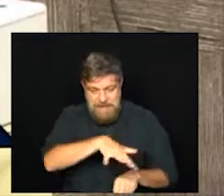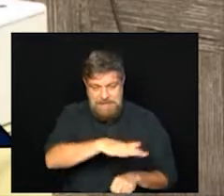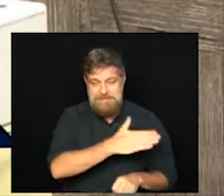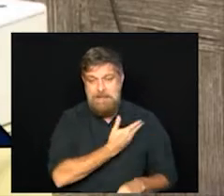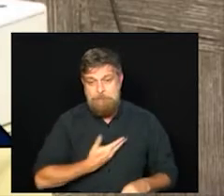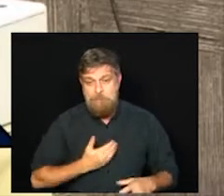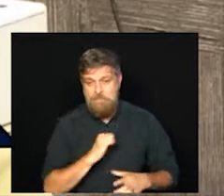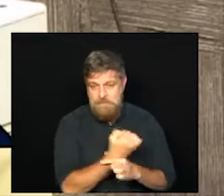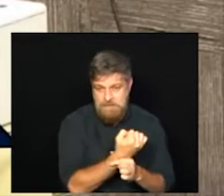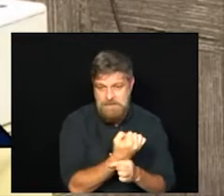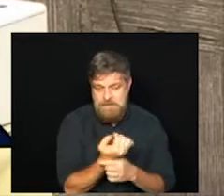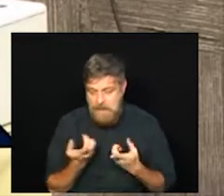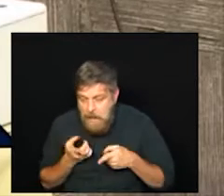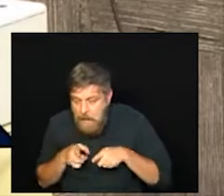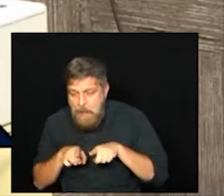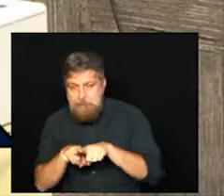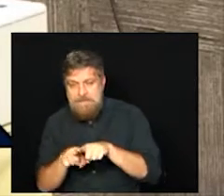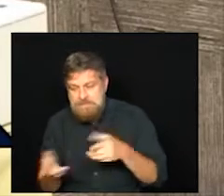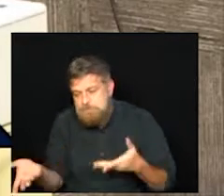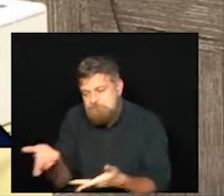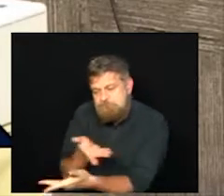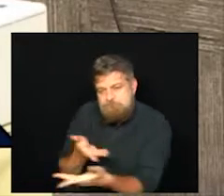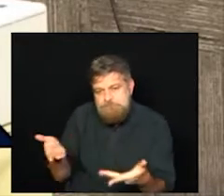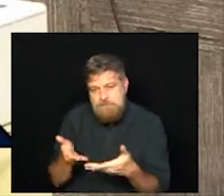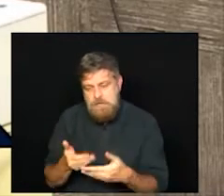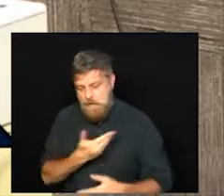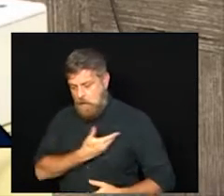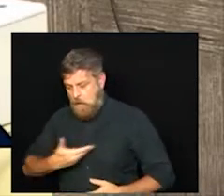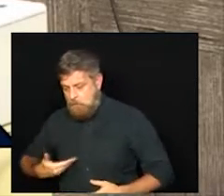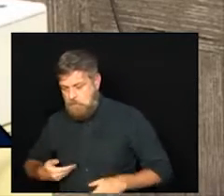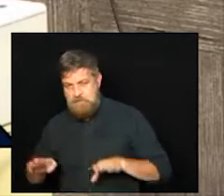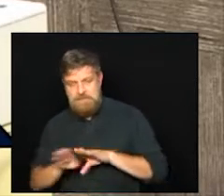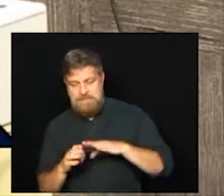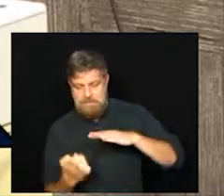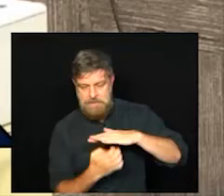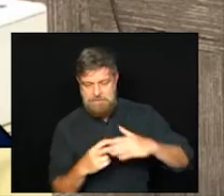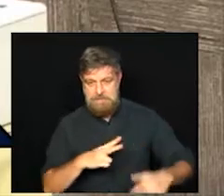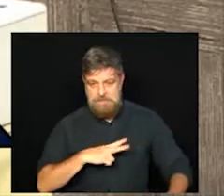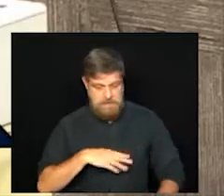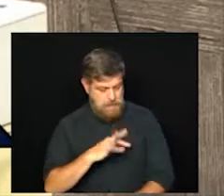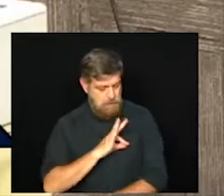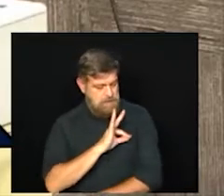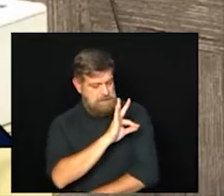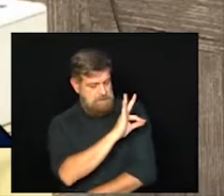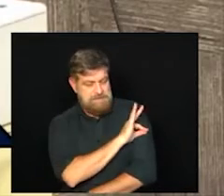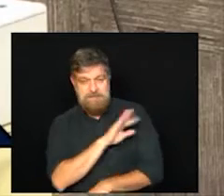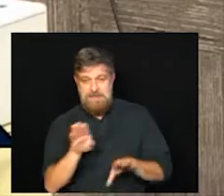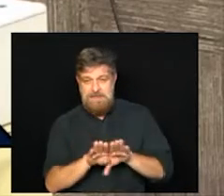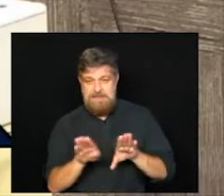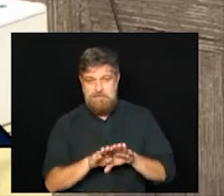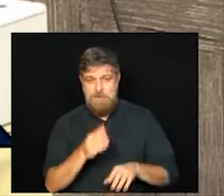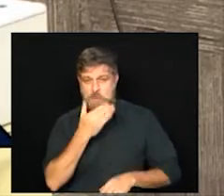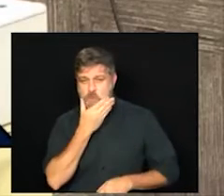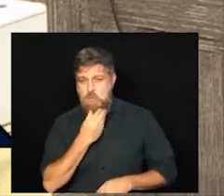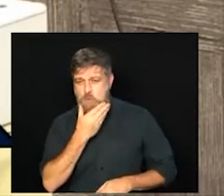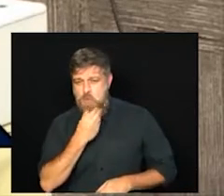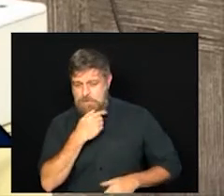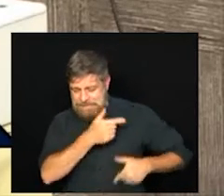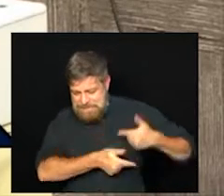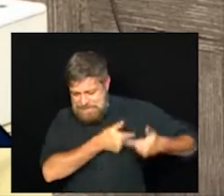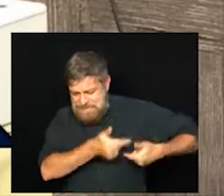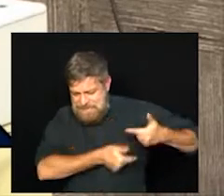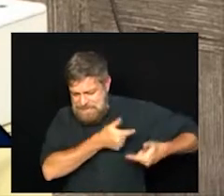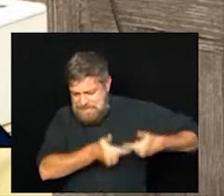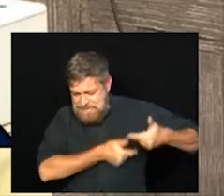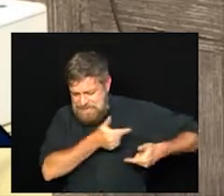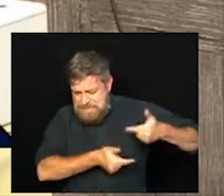com essa parceria, o público com a Guarda Municipal, com os homens,